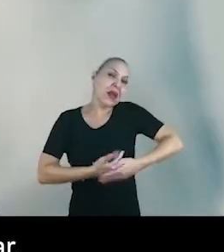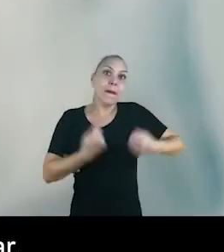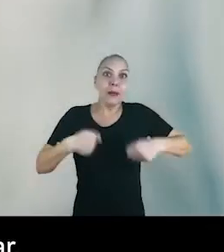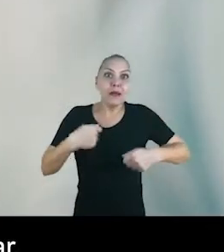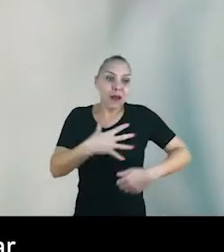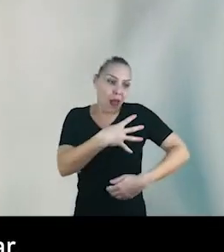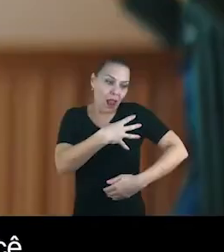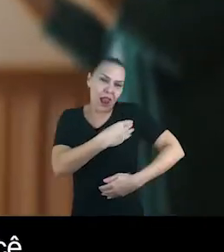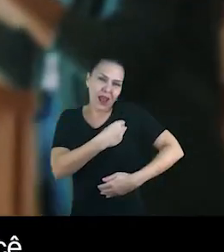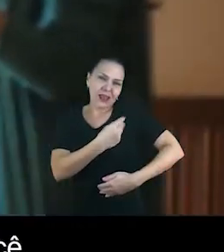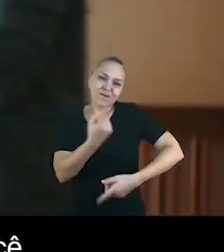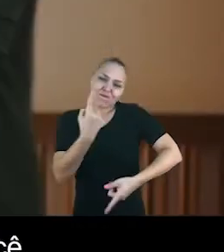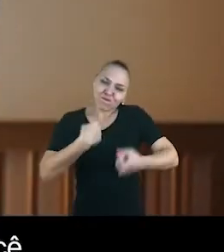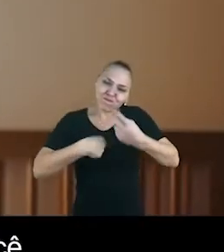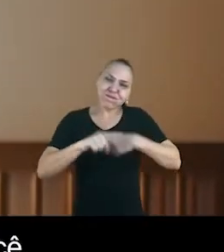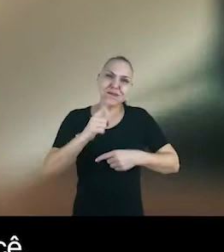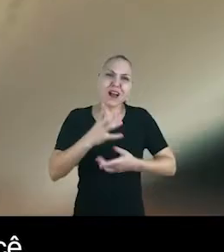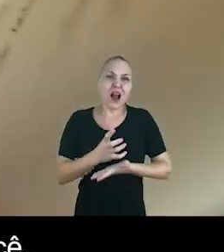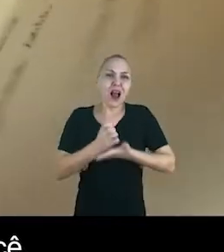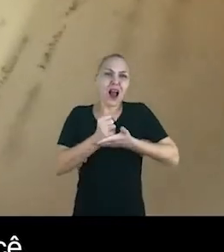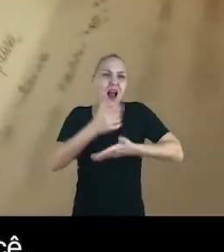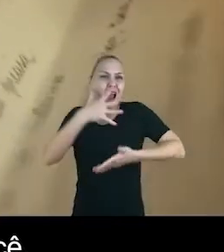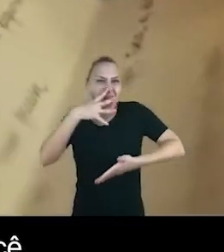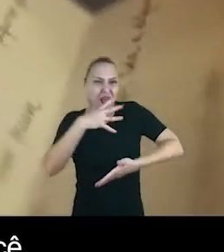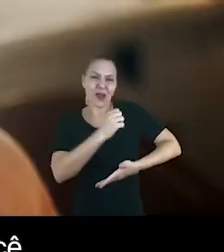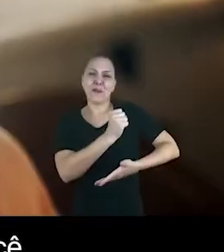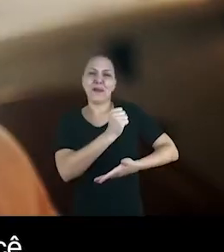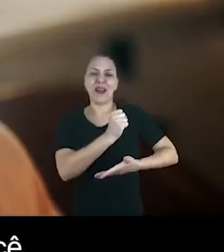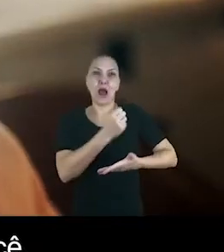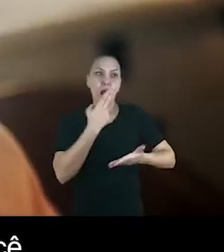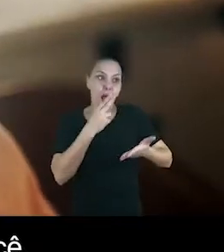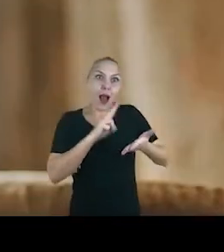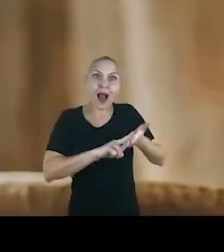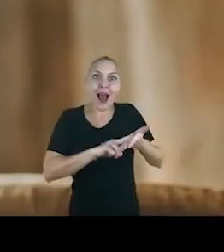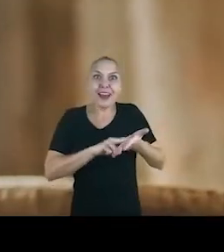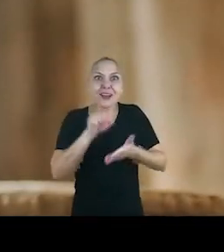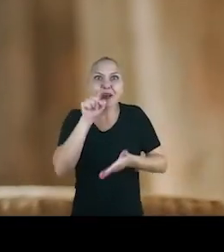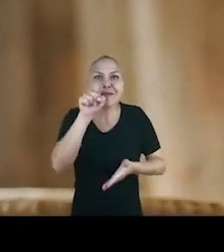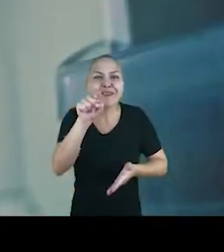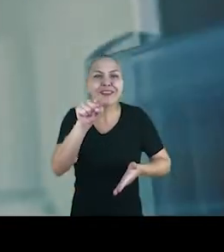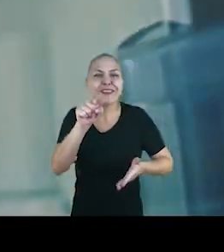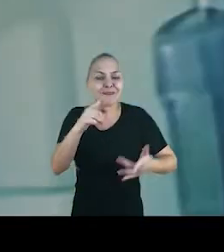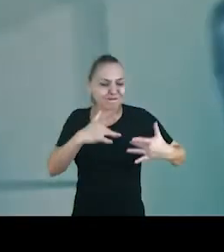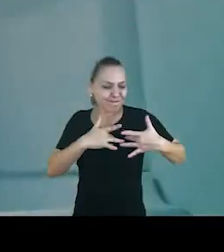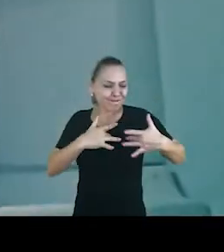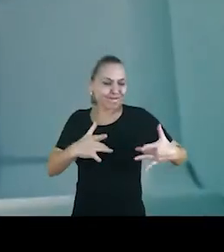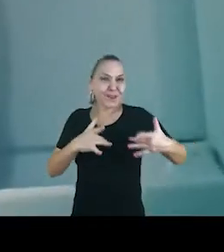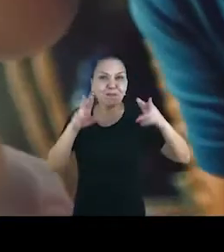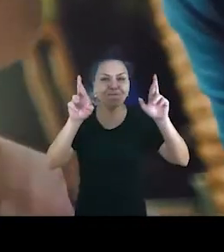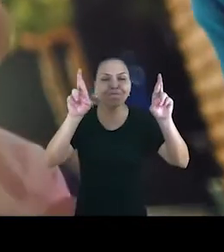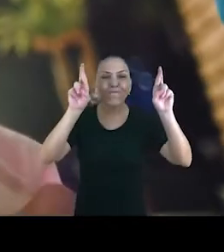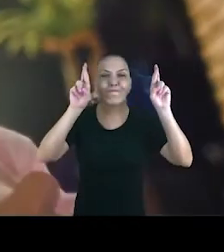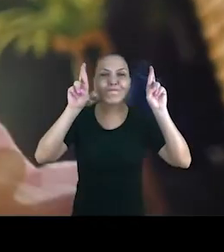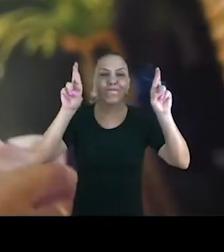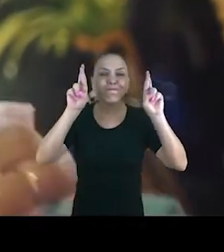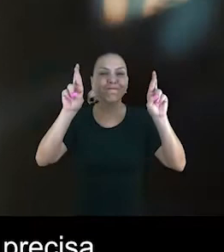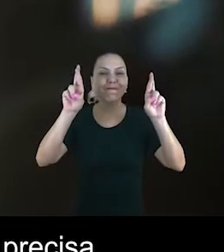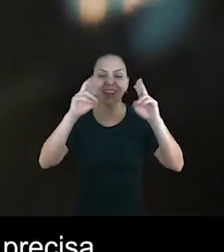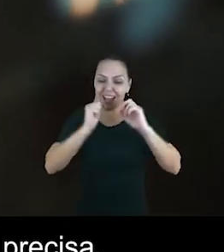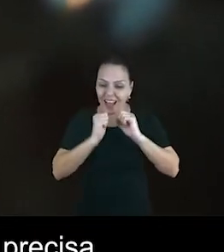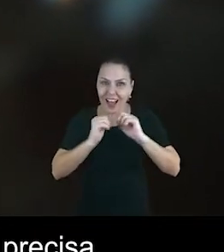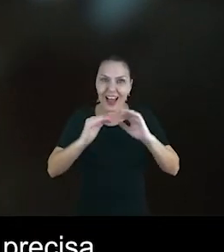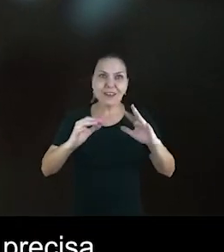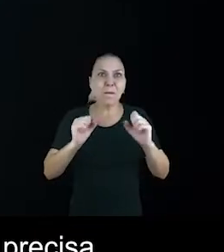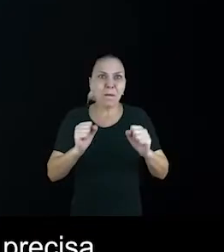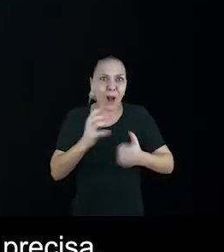se recuperar. Esse agradecimento em forma de carta é para você, que doa esperança.